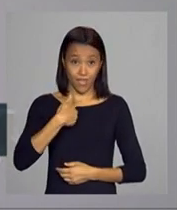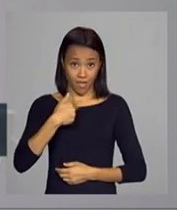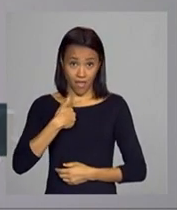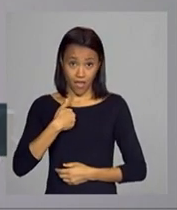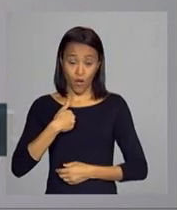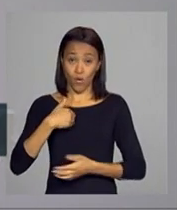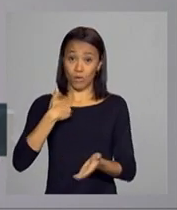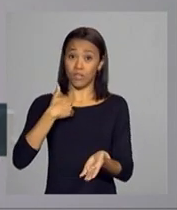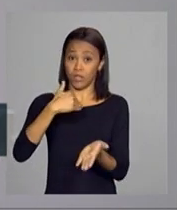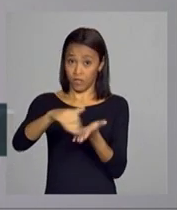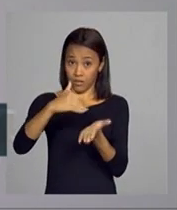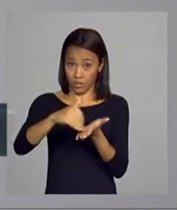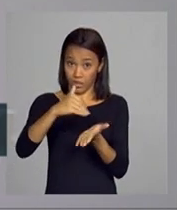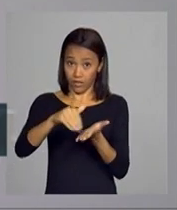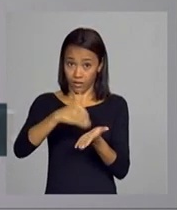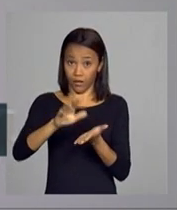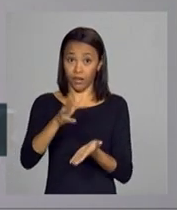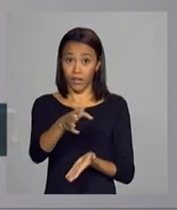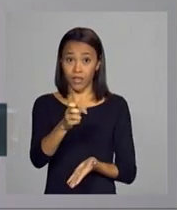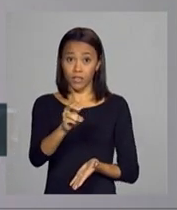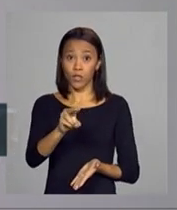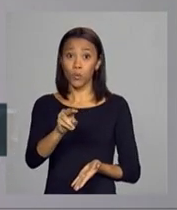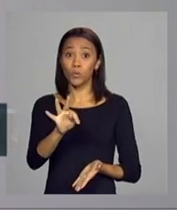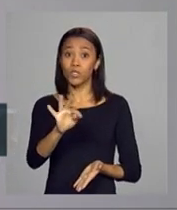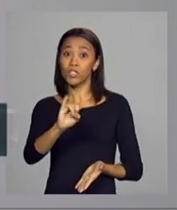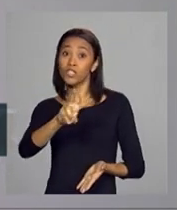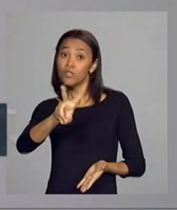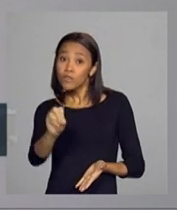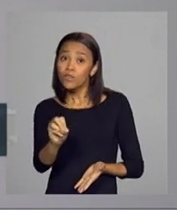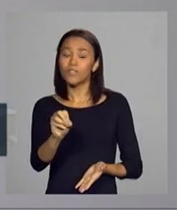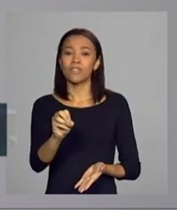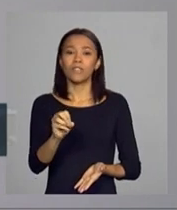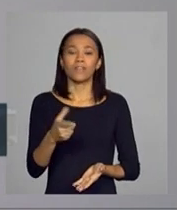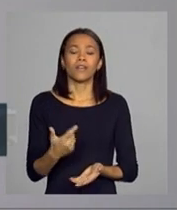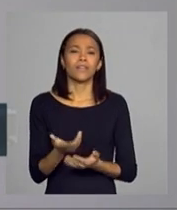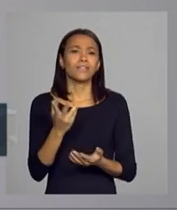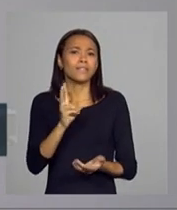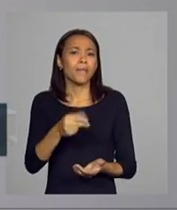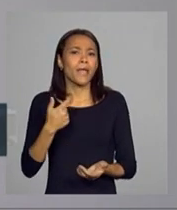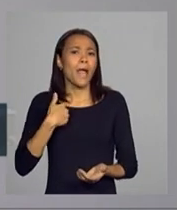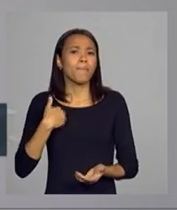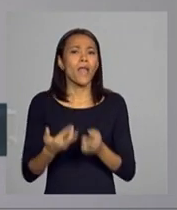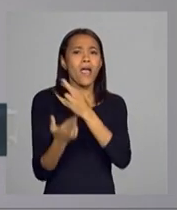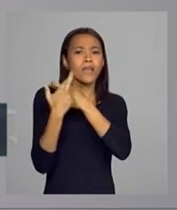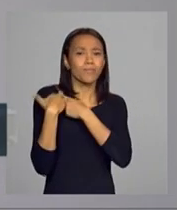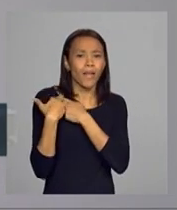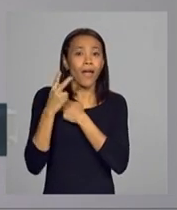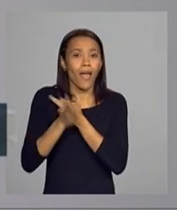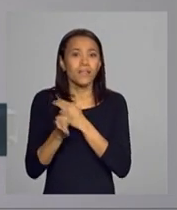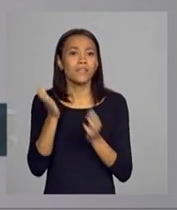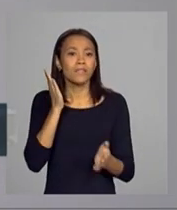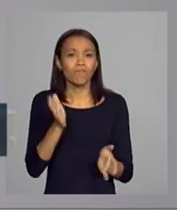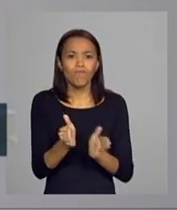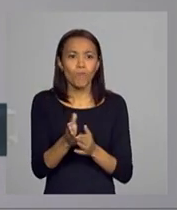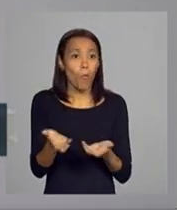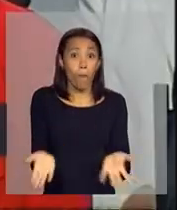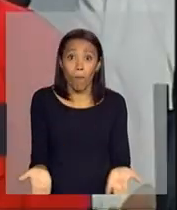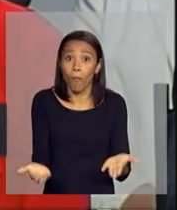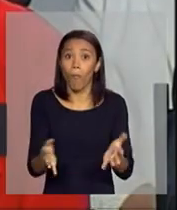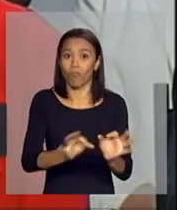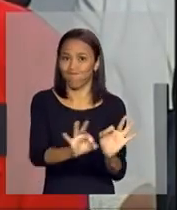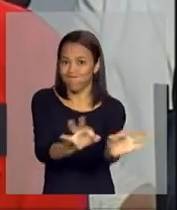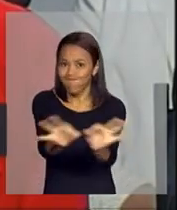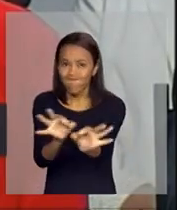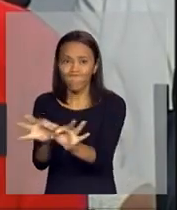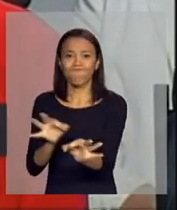de secretário-executivo, dificilmente saio do Ministério da Educação, porque a minha função é exatamente funcionar a máquina. Mas